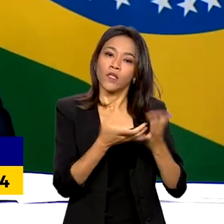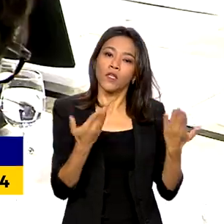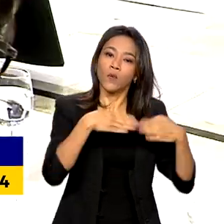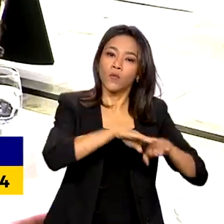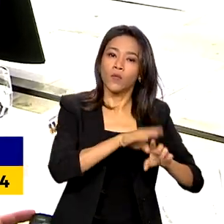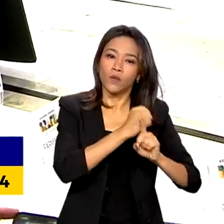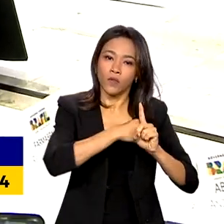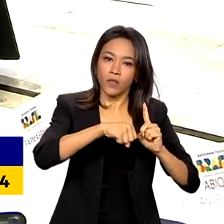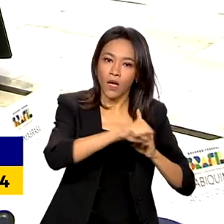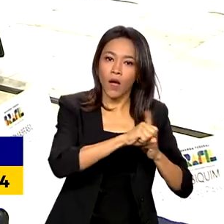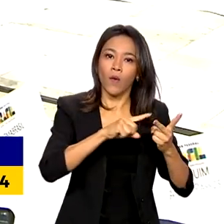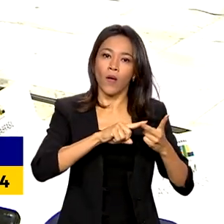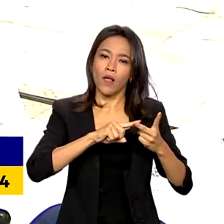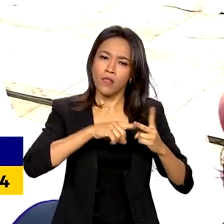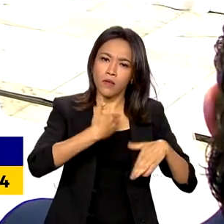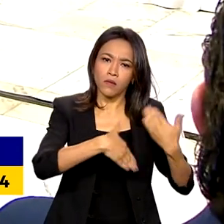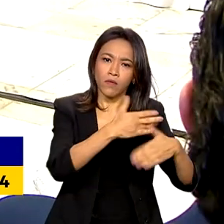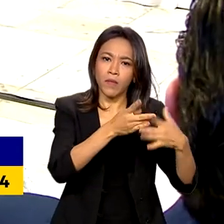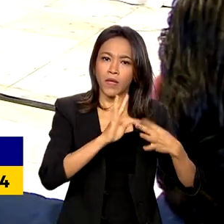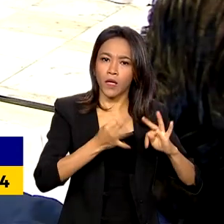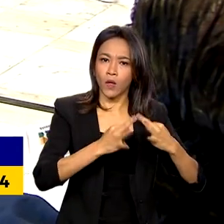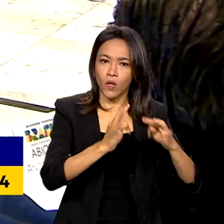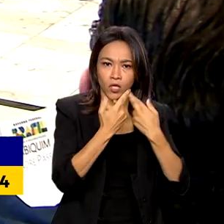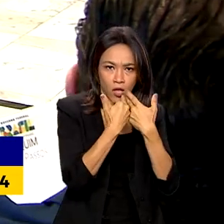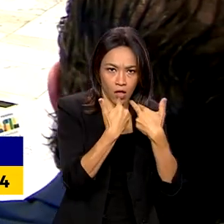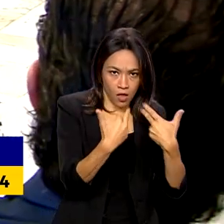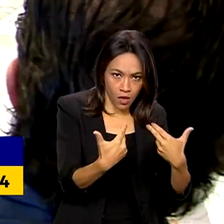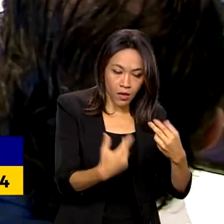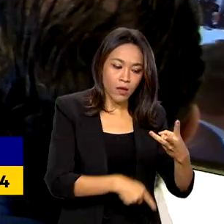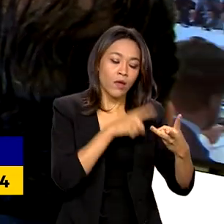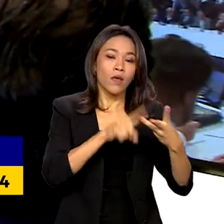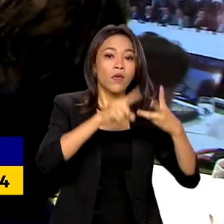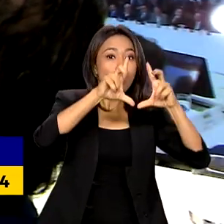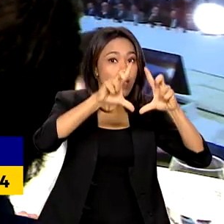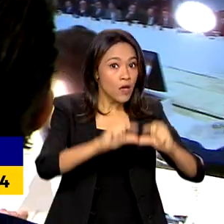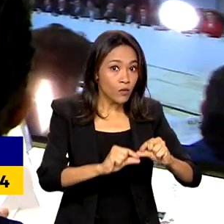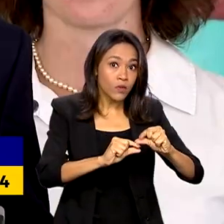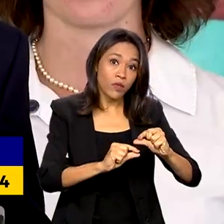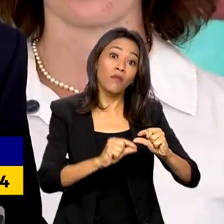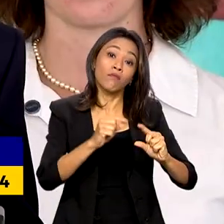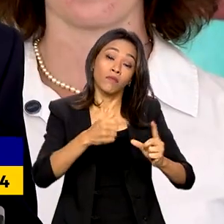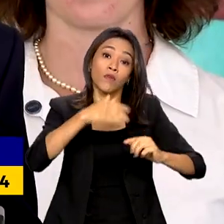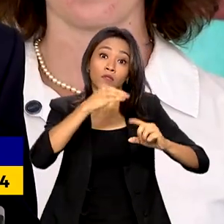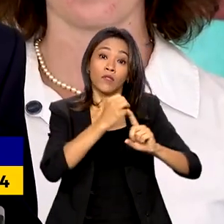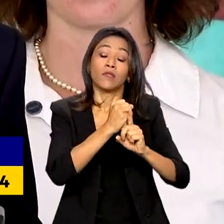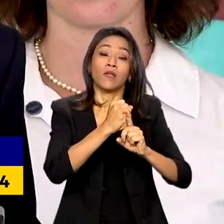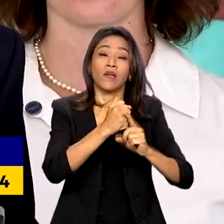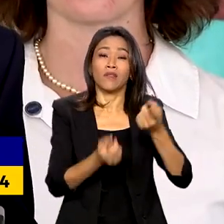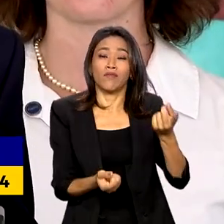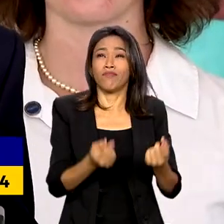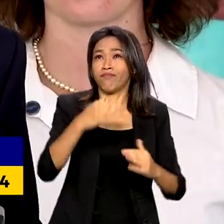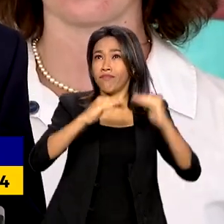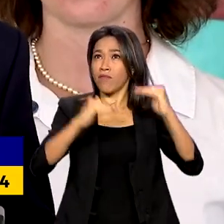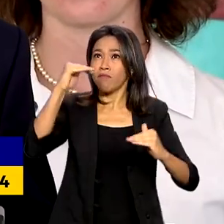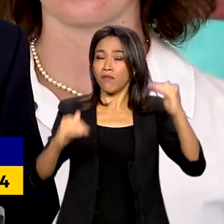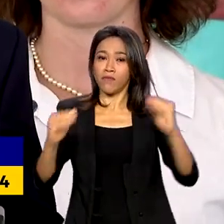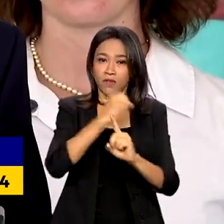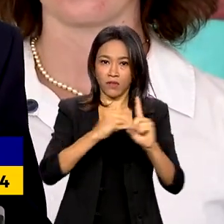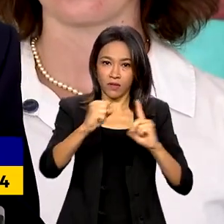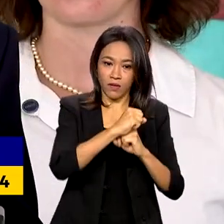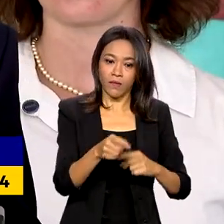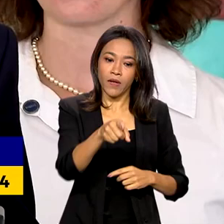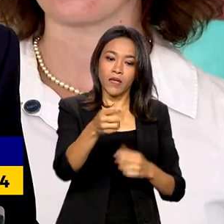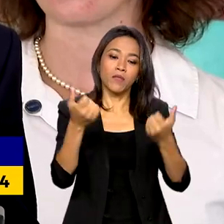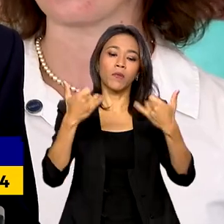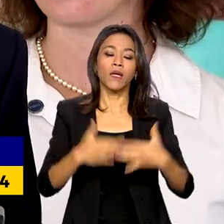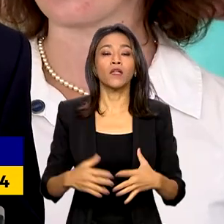socioeconômica, desenvolvimento tecnológico e inovação e redução da desigualdade. O novo CNDI são